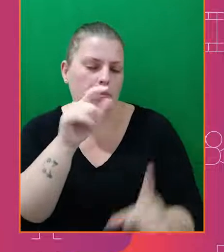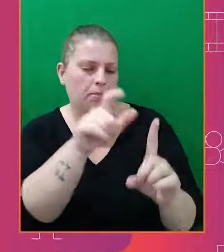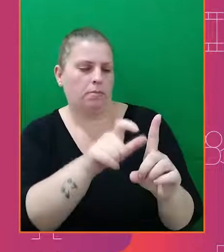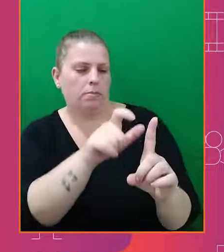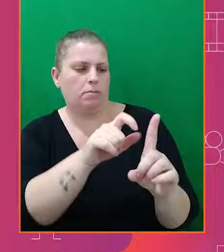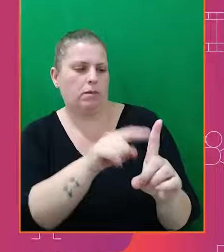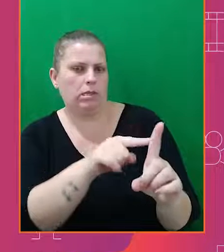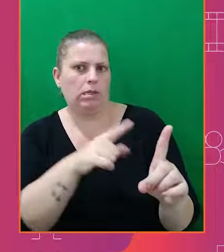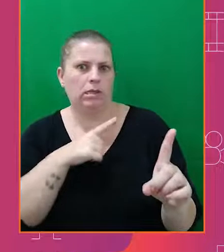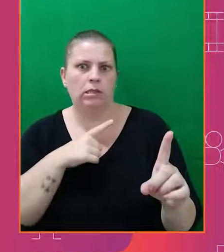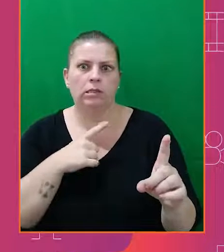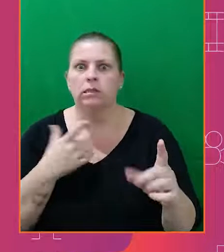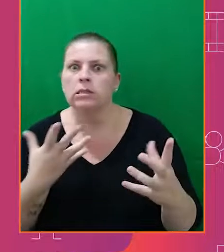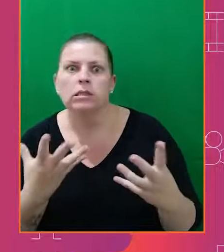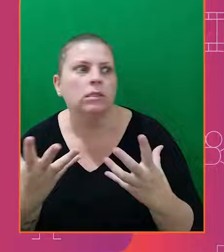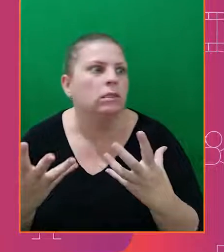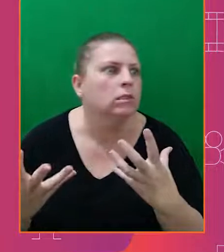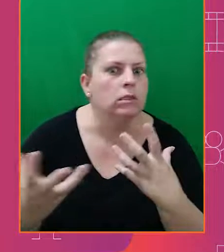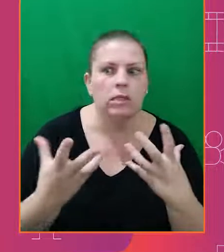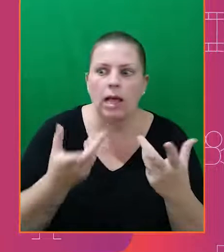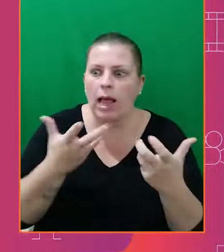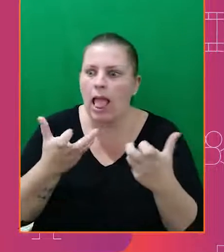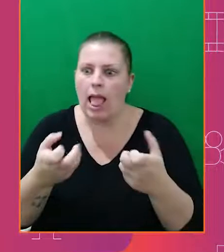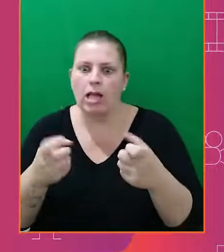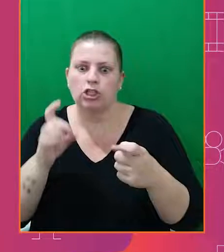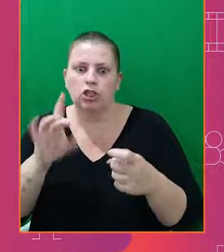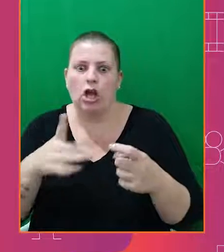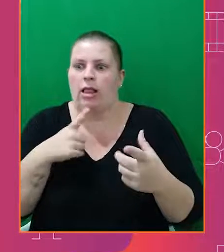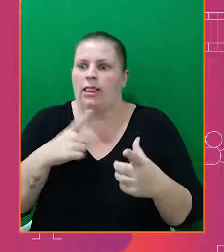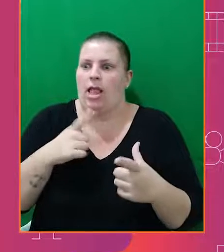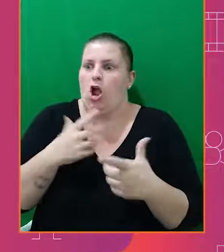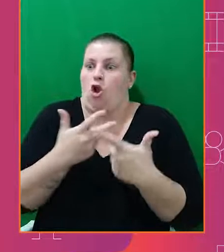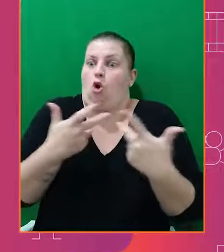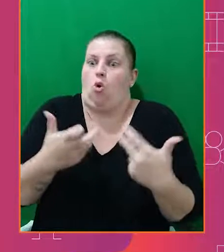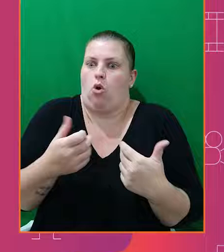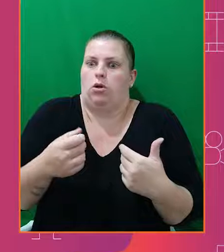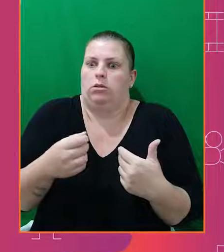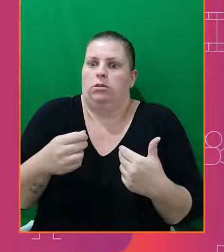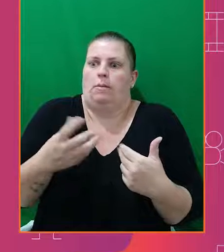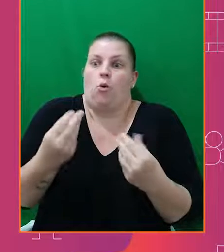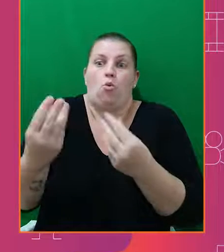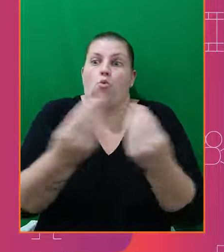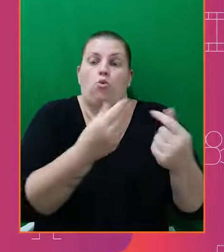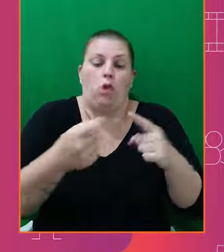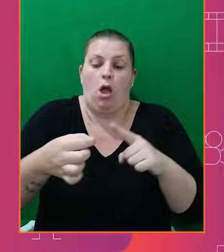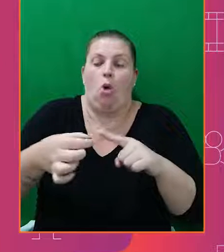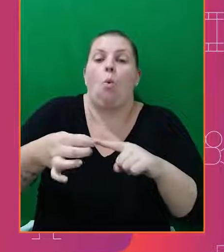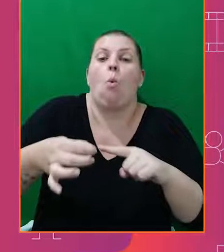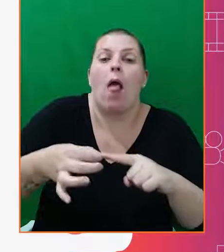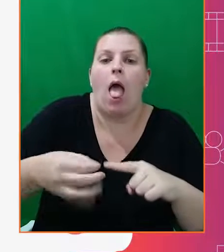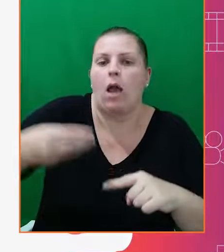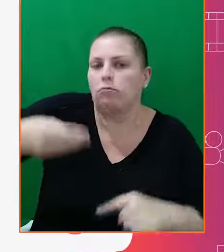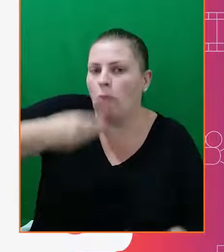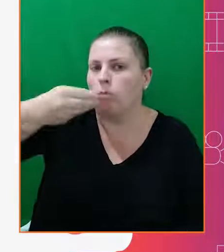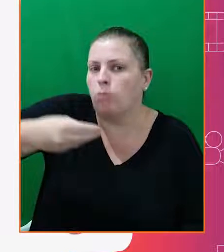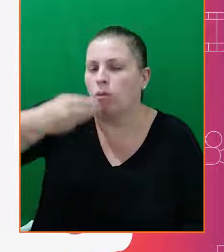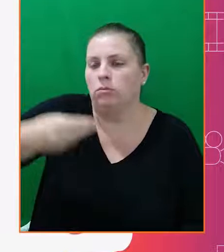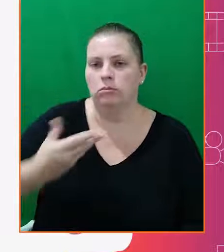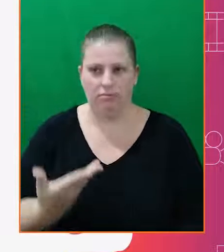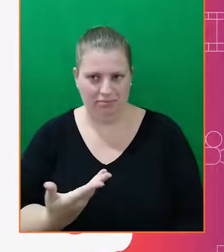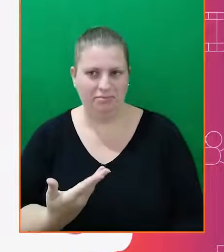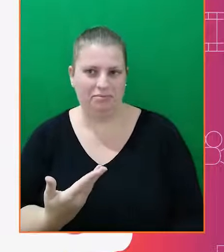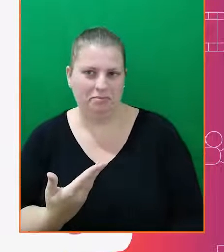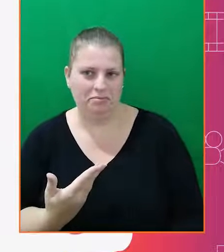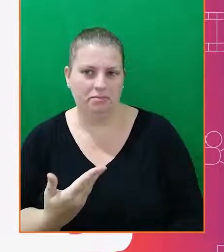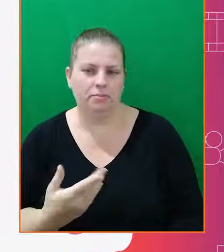exemplo, um personagem que tem algum tipo de obsessão, como colecionar colheres, pode levar a ele a determinados tipos de escolha. Nessa